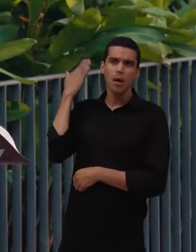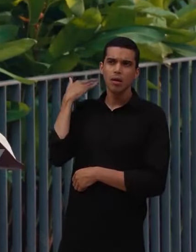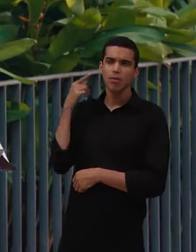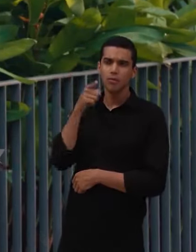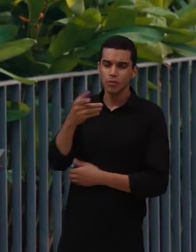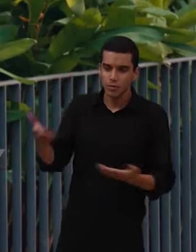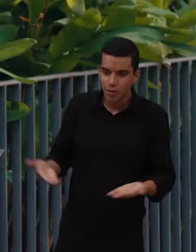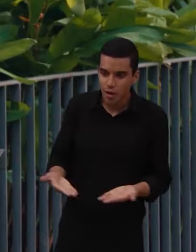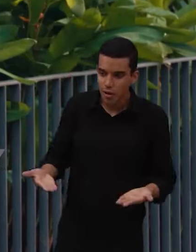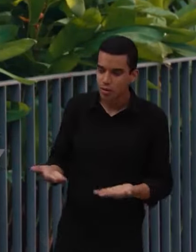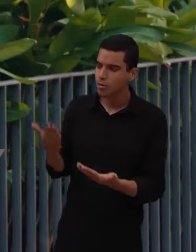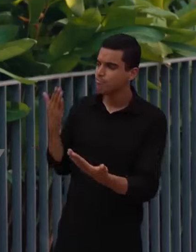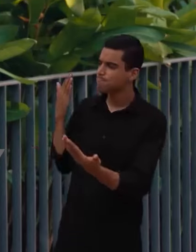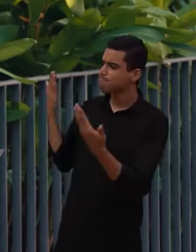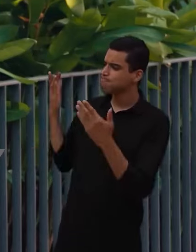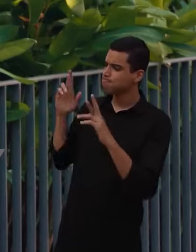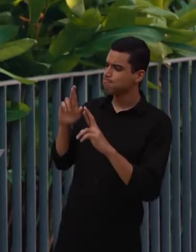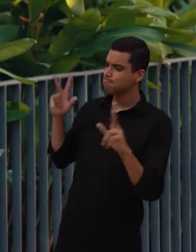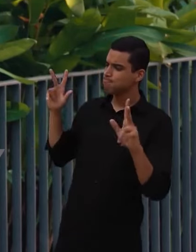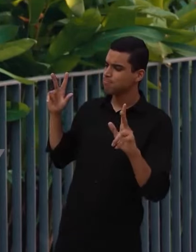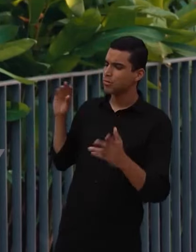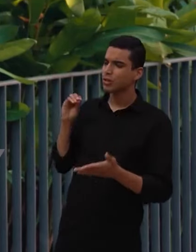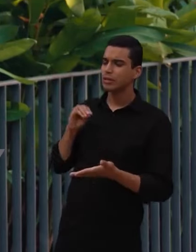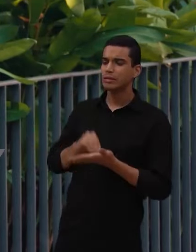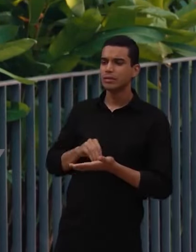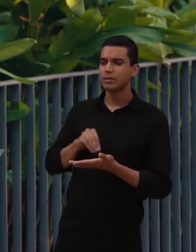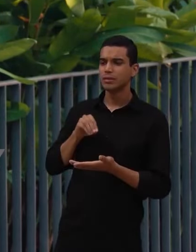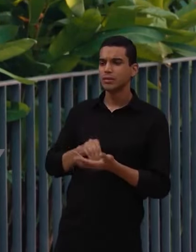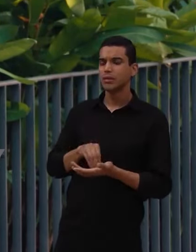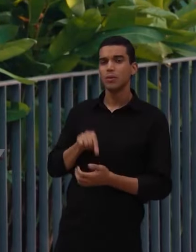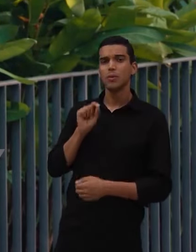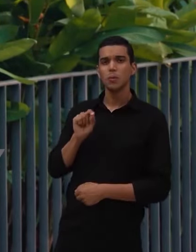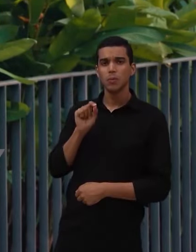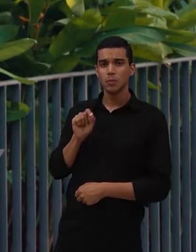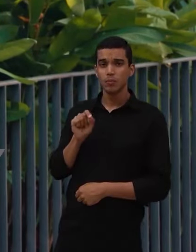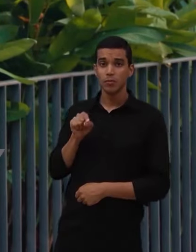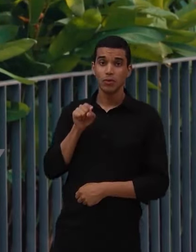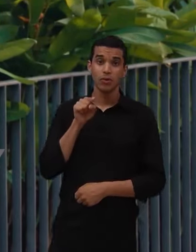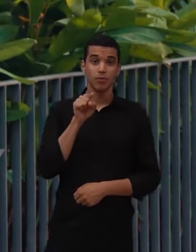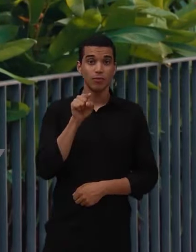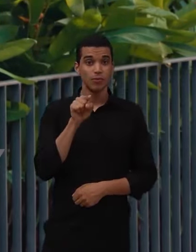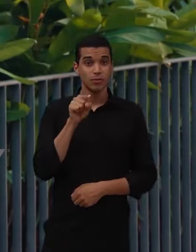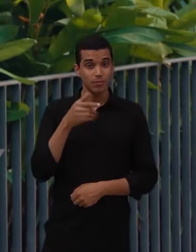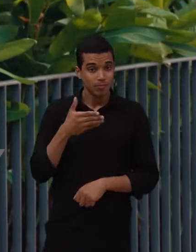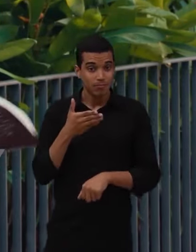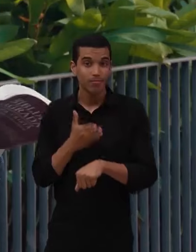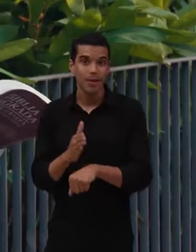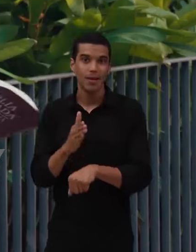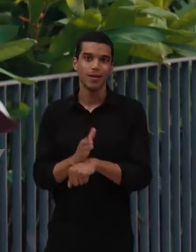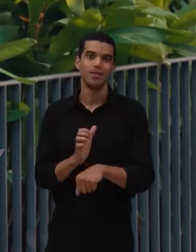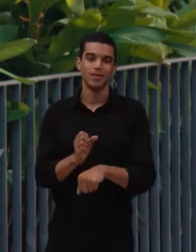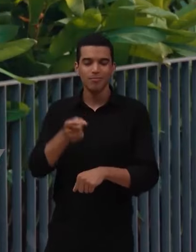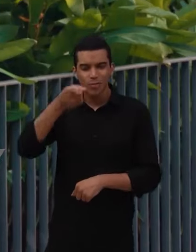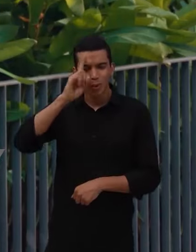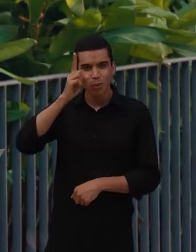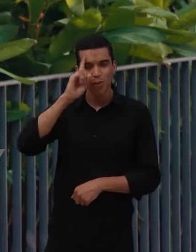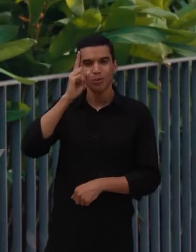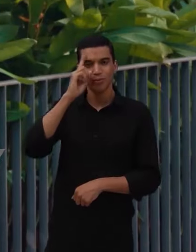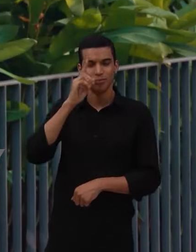direcionar o desígnio, o propósito. Ainda dá tempo de louvar a Deus. Louve ao